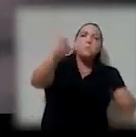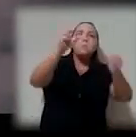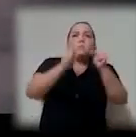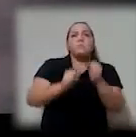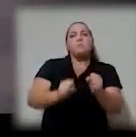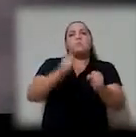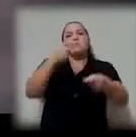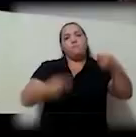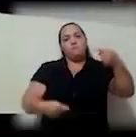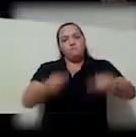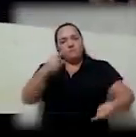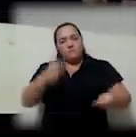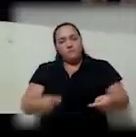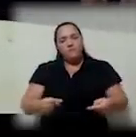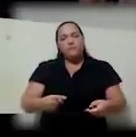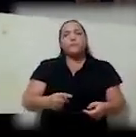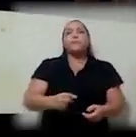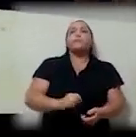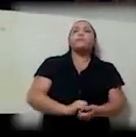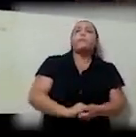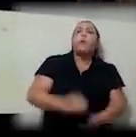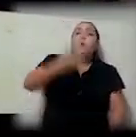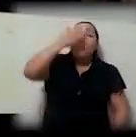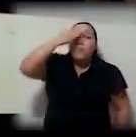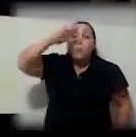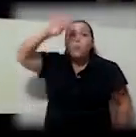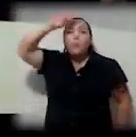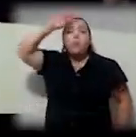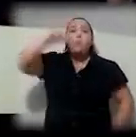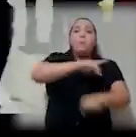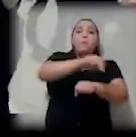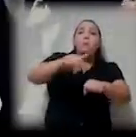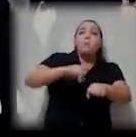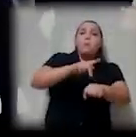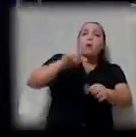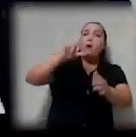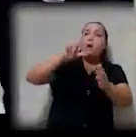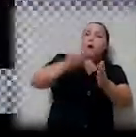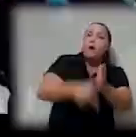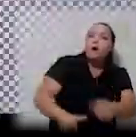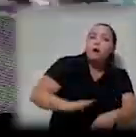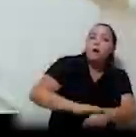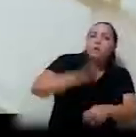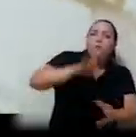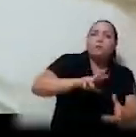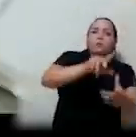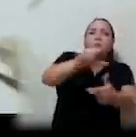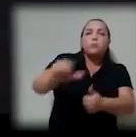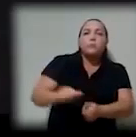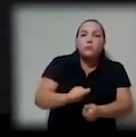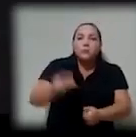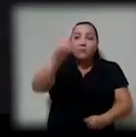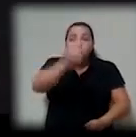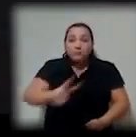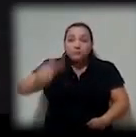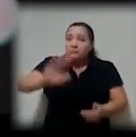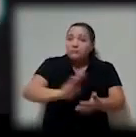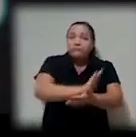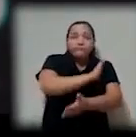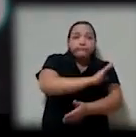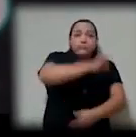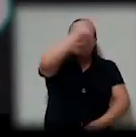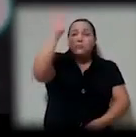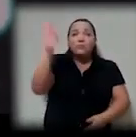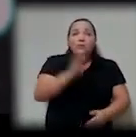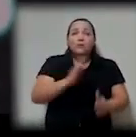ao poder. Cuba é o país mais atrasado do mundo. A Venezuela está devastada. O Brasil,